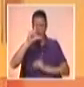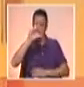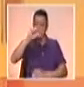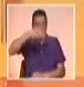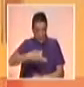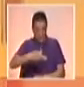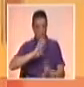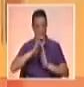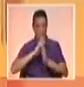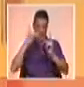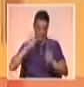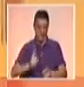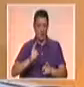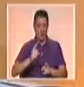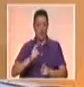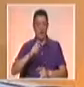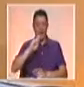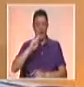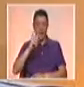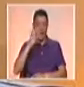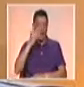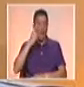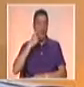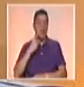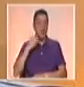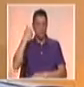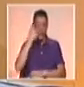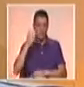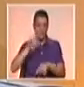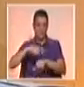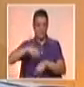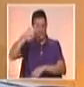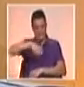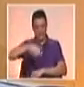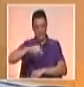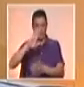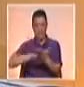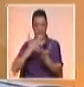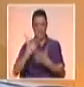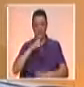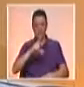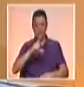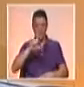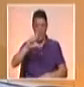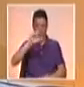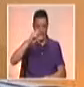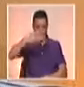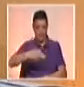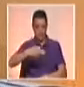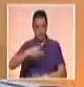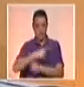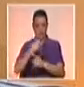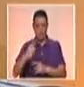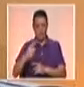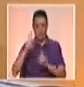todas. Eduardo João Coelho, bem-vindo também à Sociedade Civil, é presidente da direção da Associação de Tradutores e Intérpretes de Língua Gestual Portuguesa. Talvez